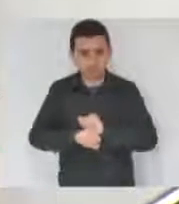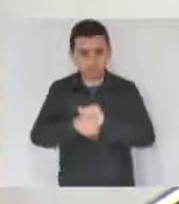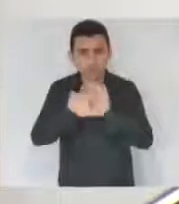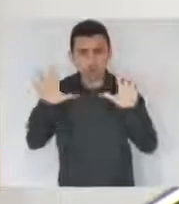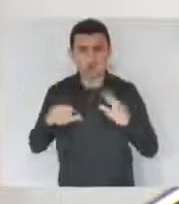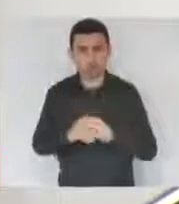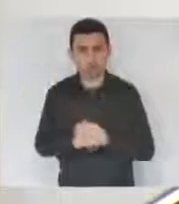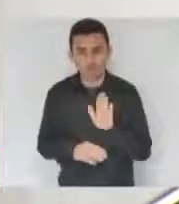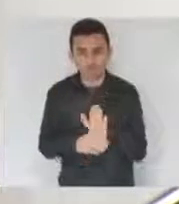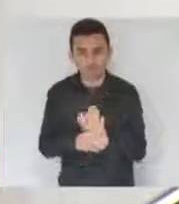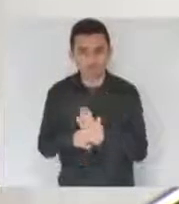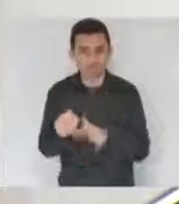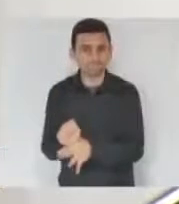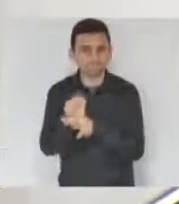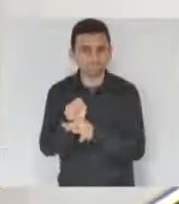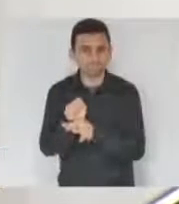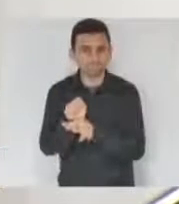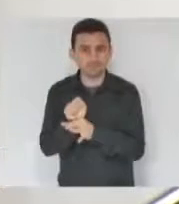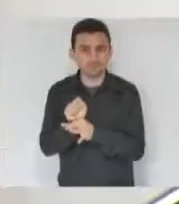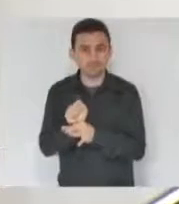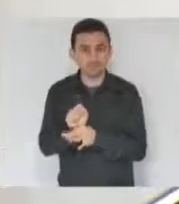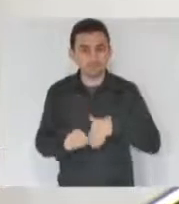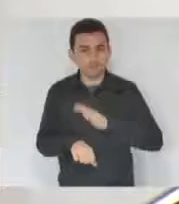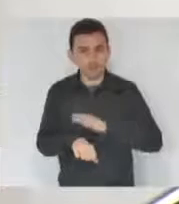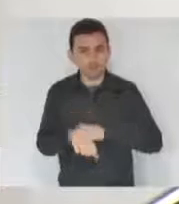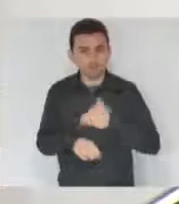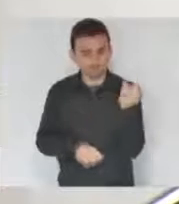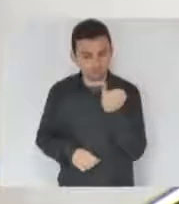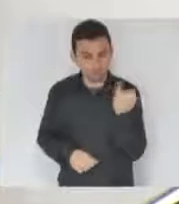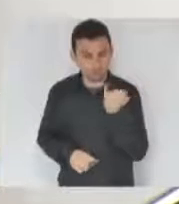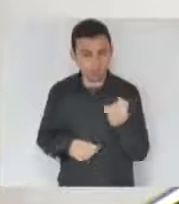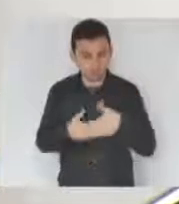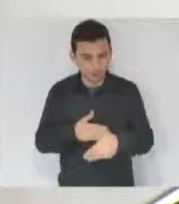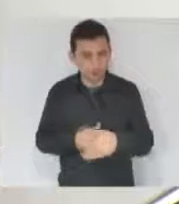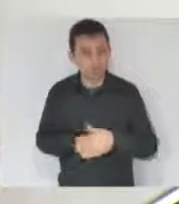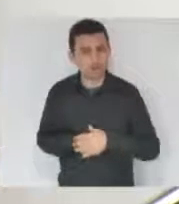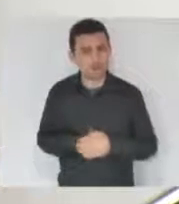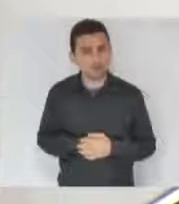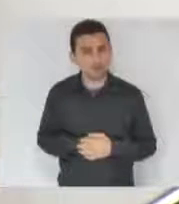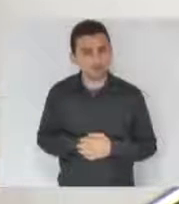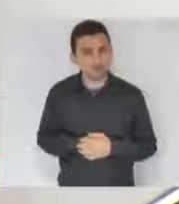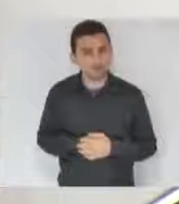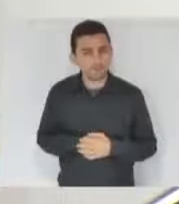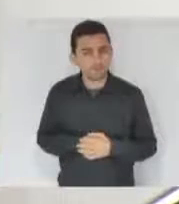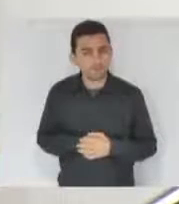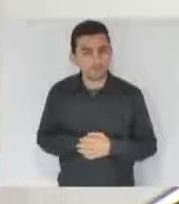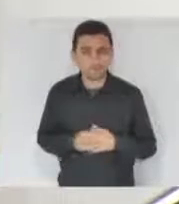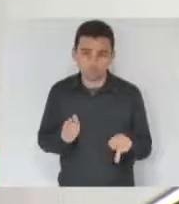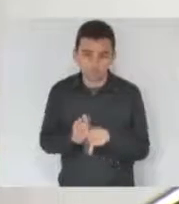a favor da segurança dos atos importantes a serem cometidos pelo